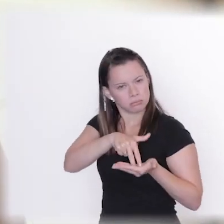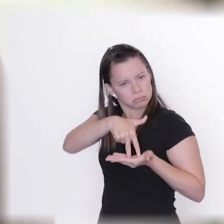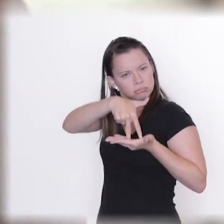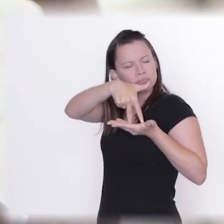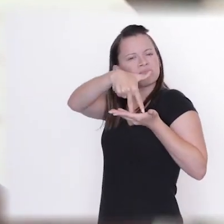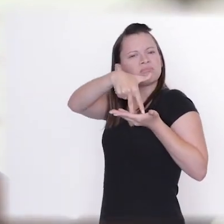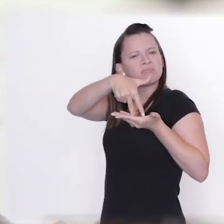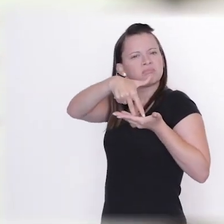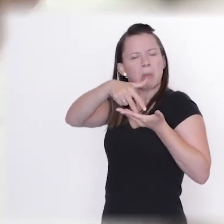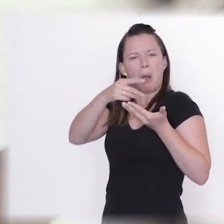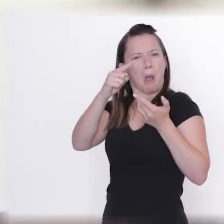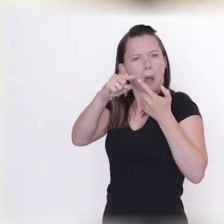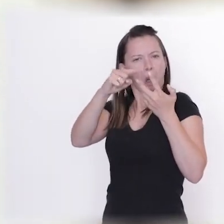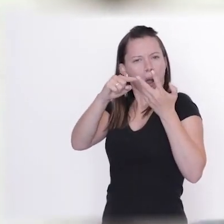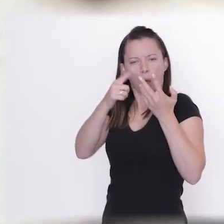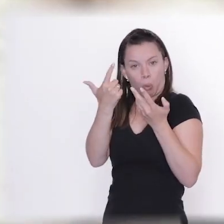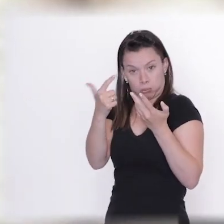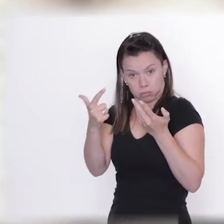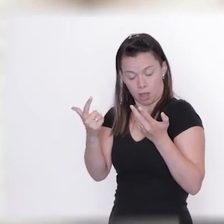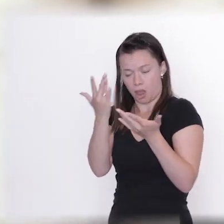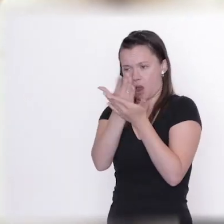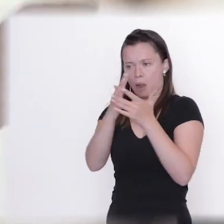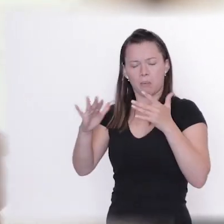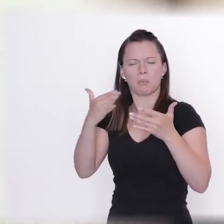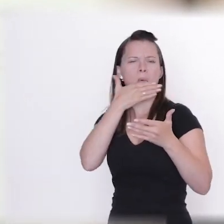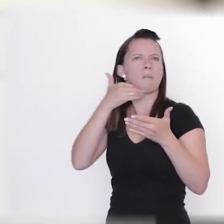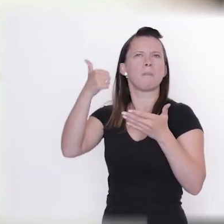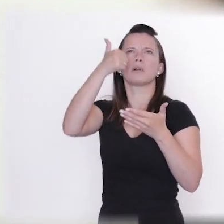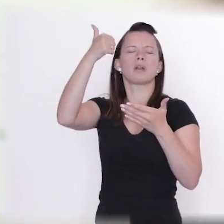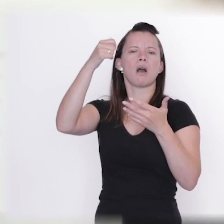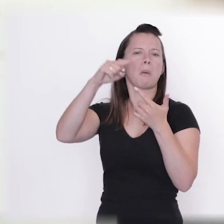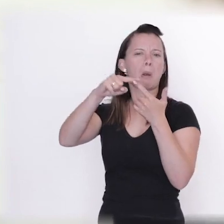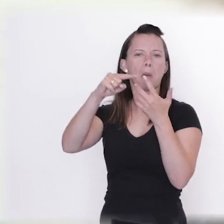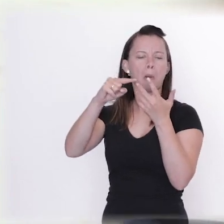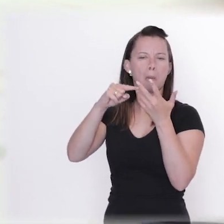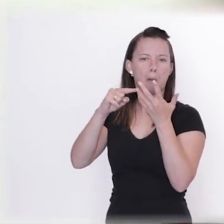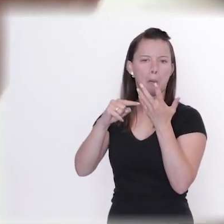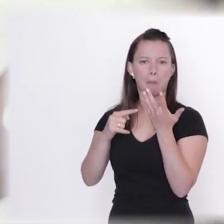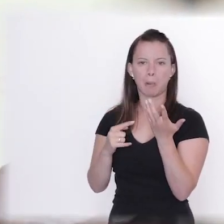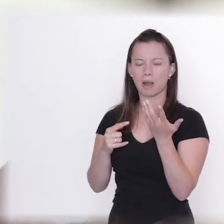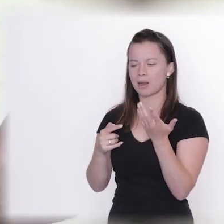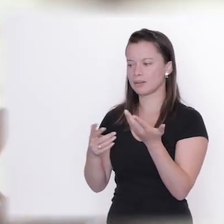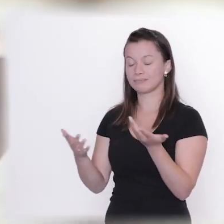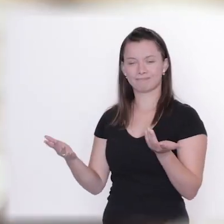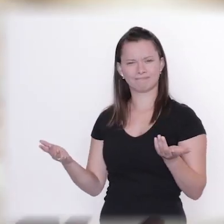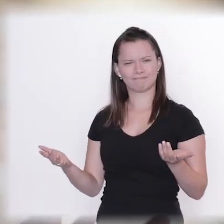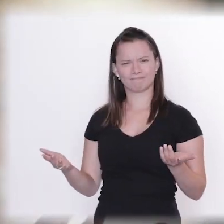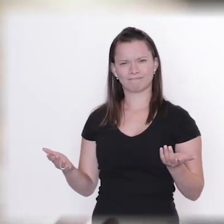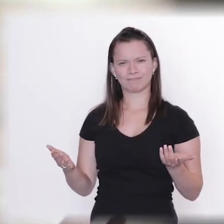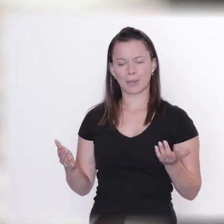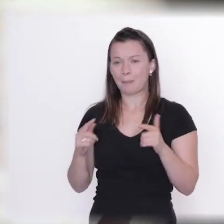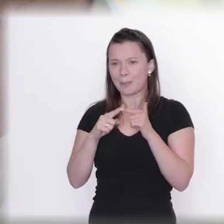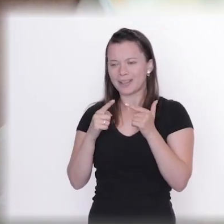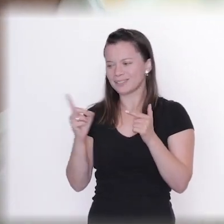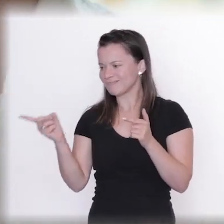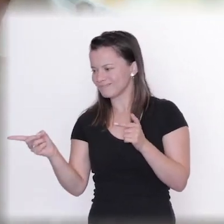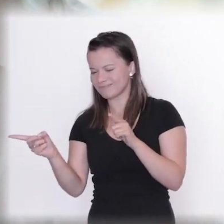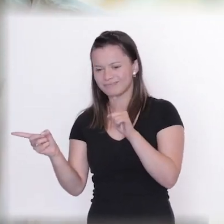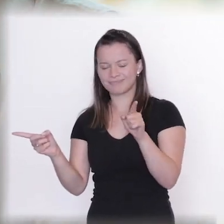está se transformando, de que não é mais aquela coisa de antes, que não é... sendo que a periferia não é nenhuma coisa nem outra,